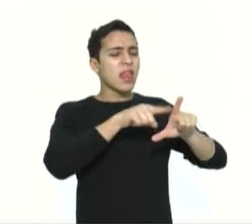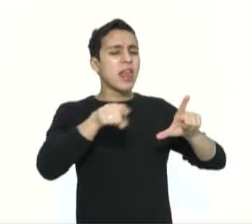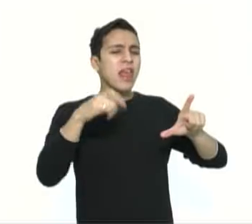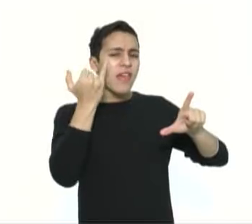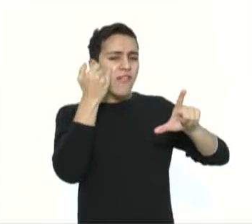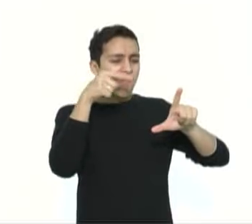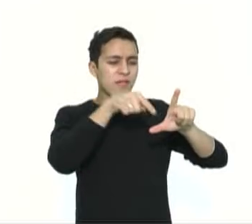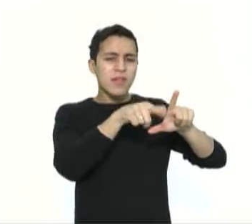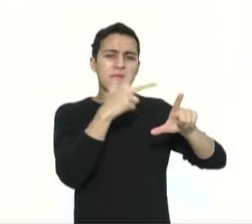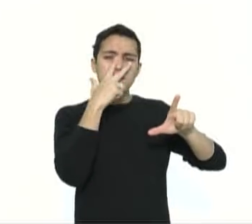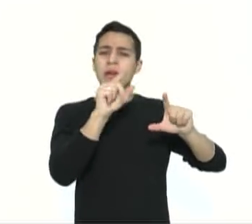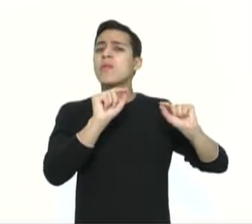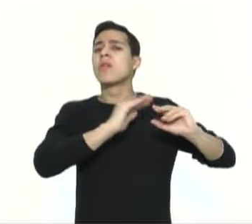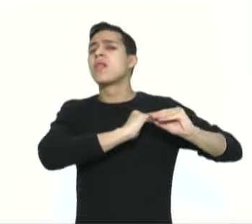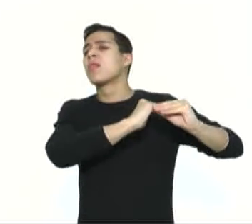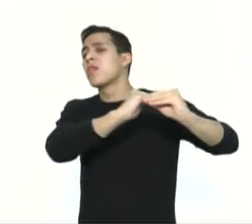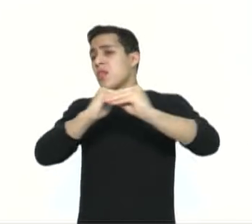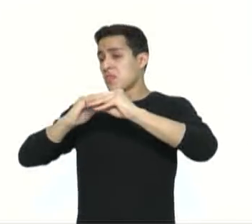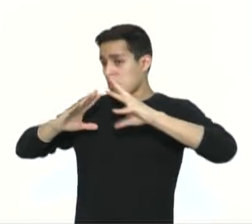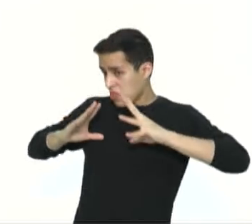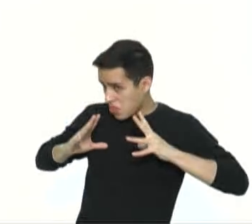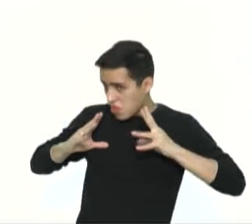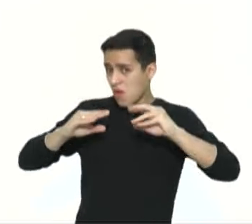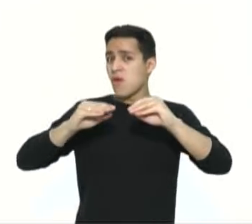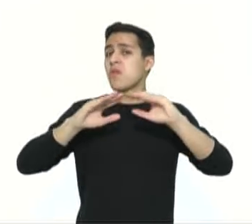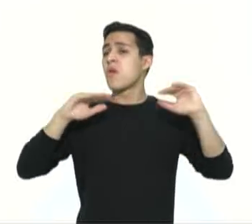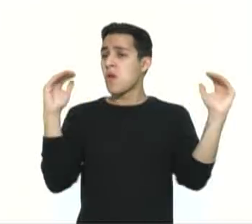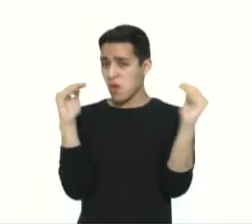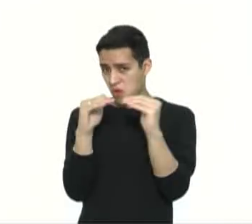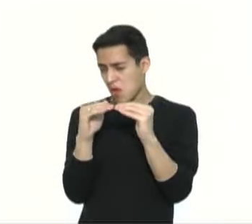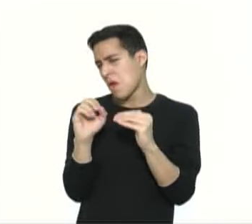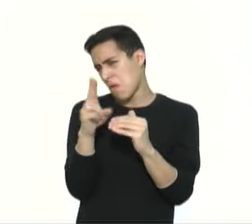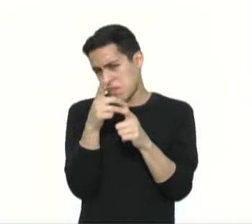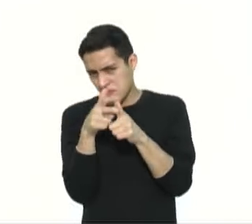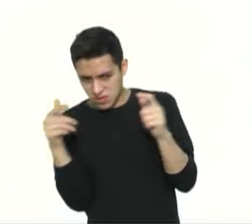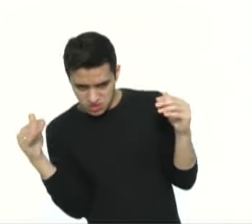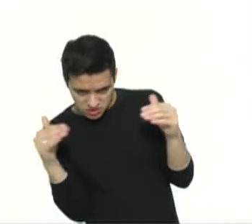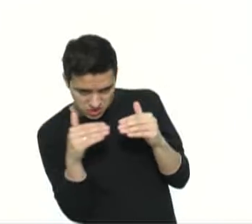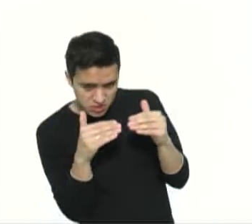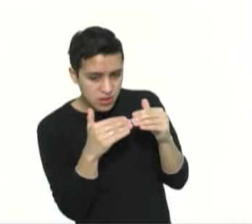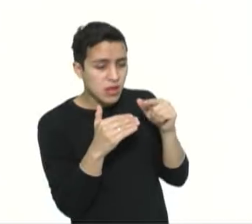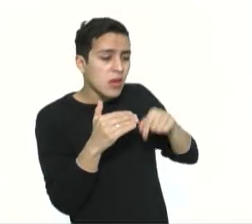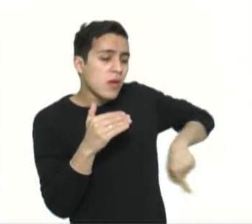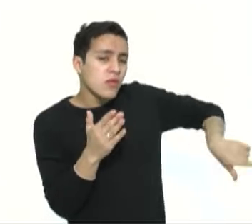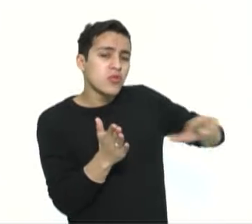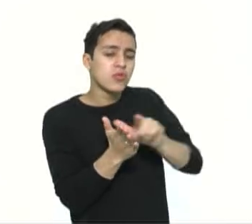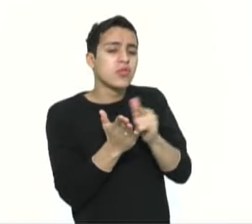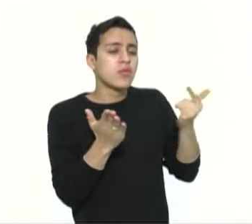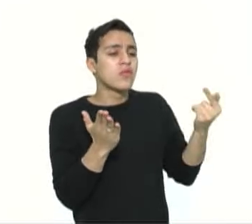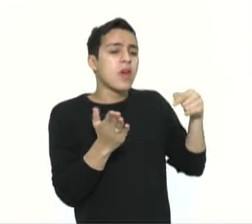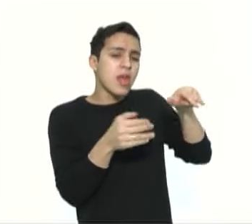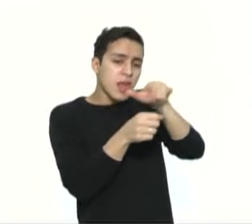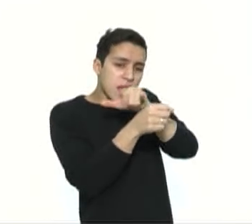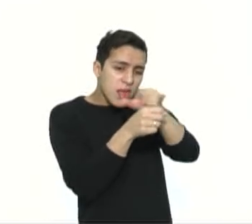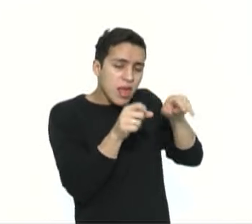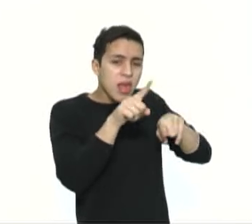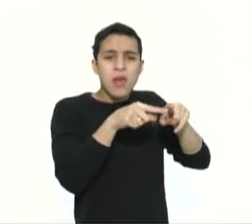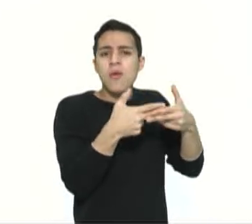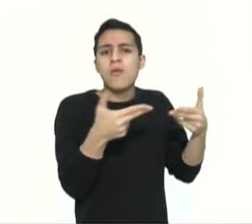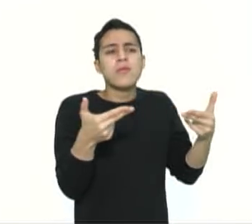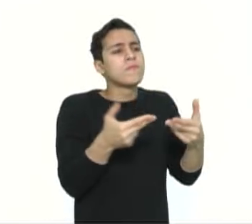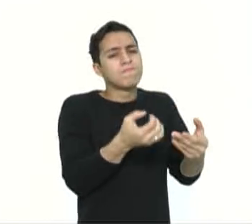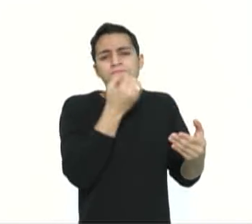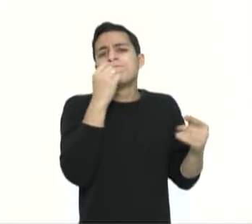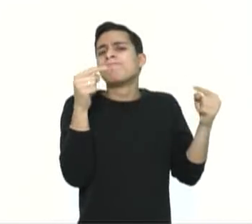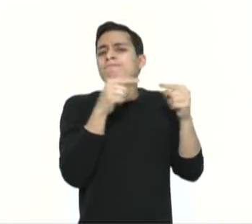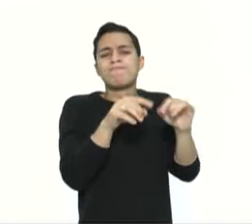haver consenso, então que todos concordem, ou a maioria, consenso no jornalismo de que se trata de um recurso eficaz, então é